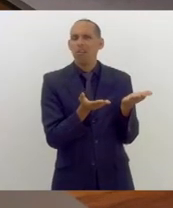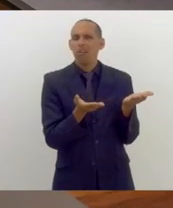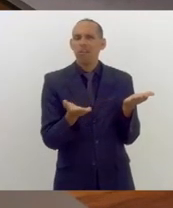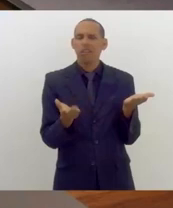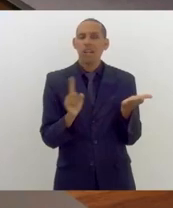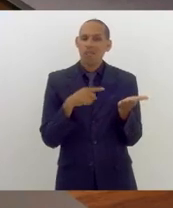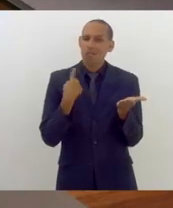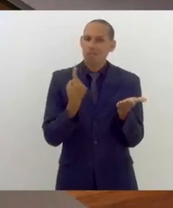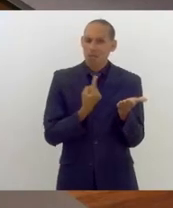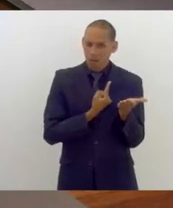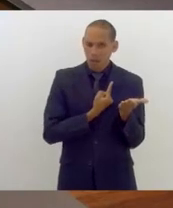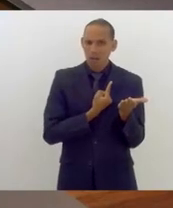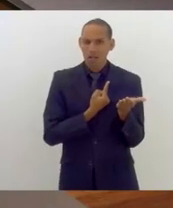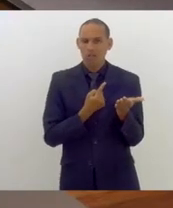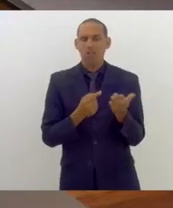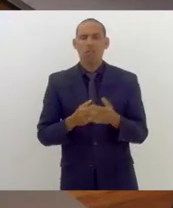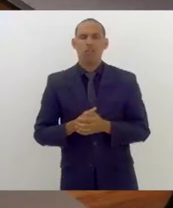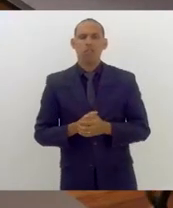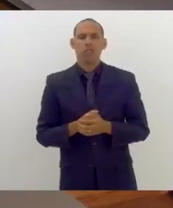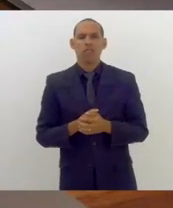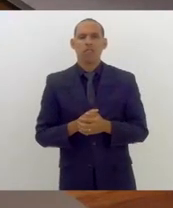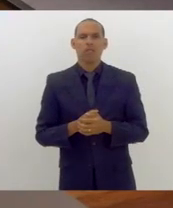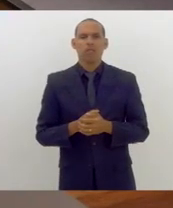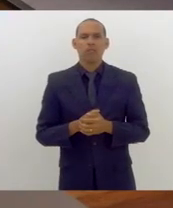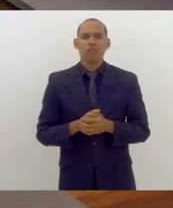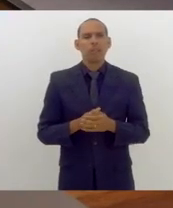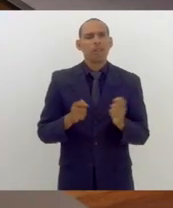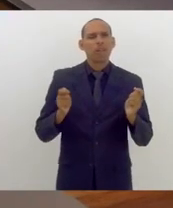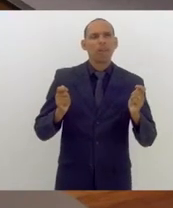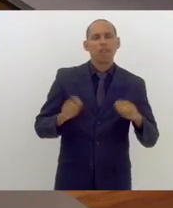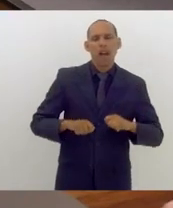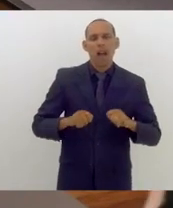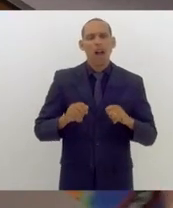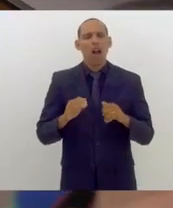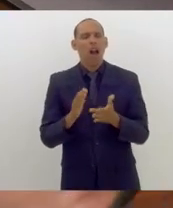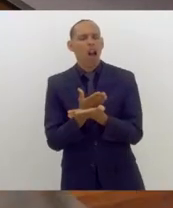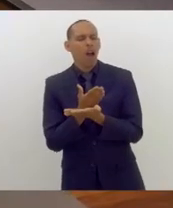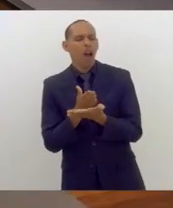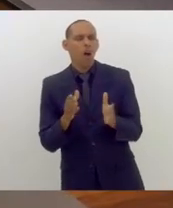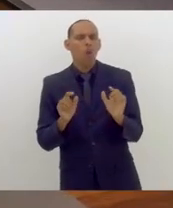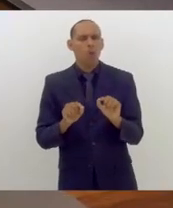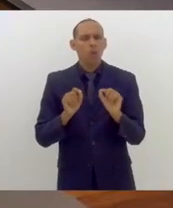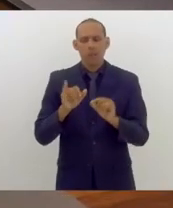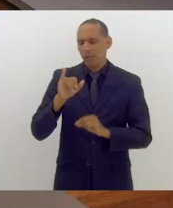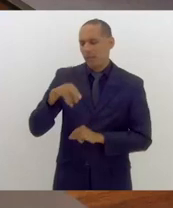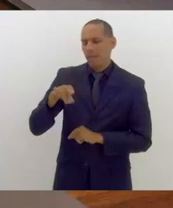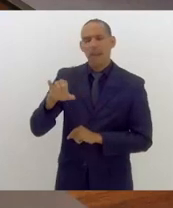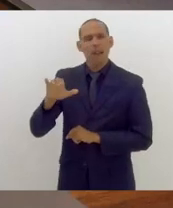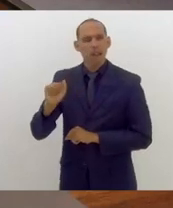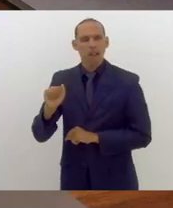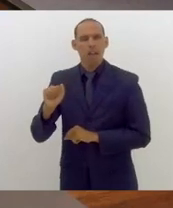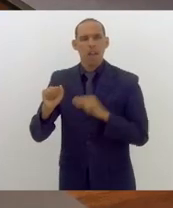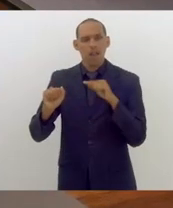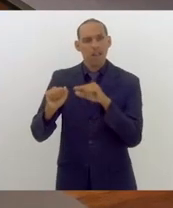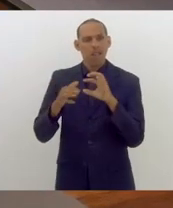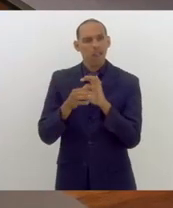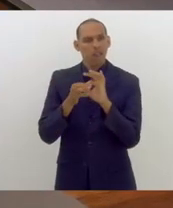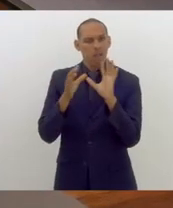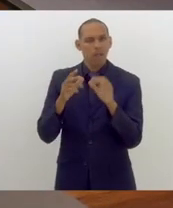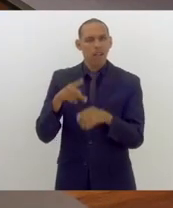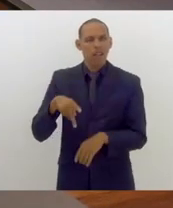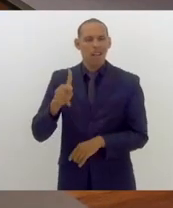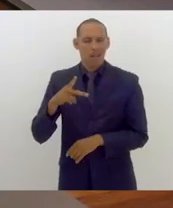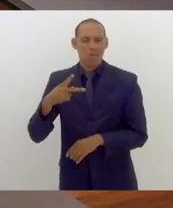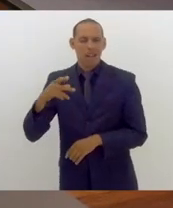nós tivemos aí algumas possibilidades né quando a quando o ineia liberou né a